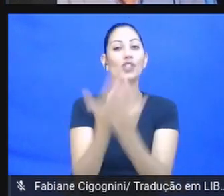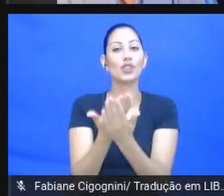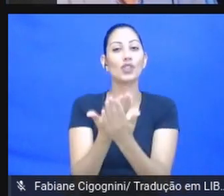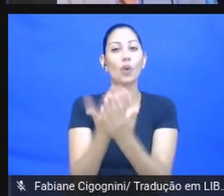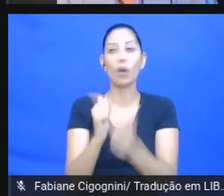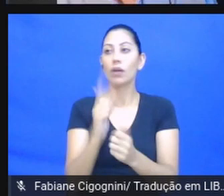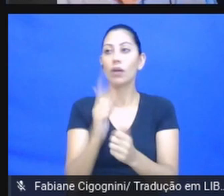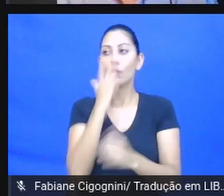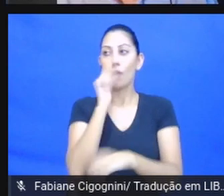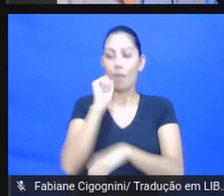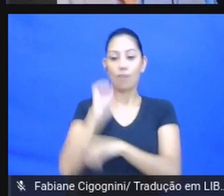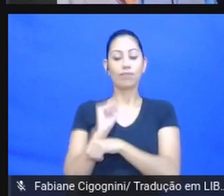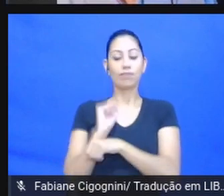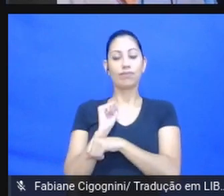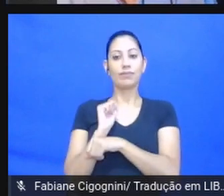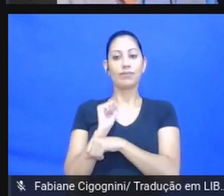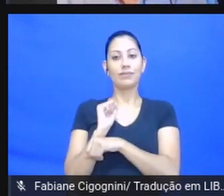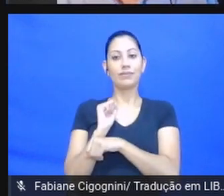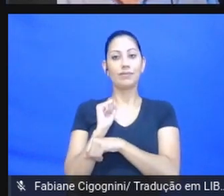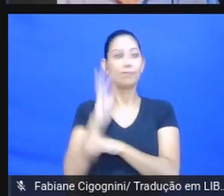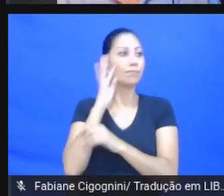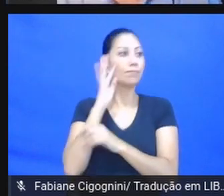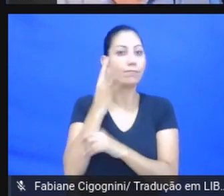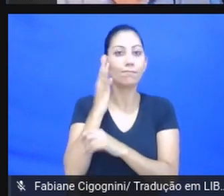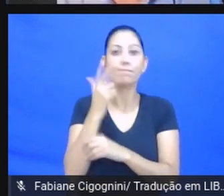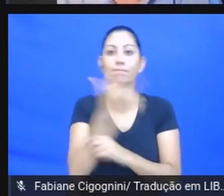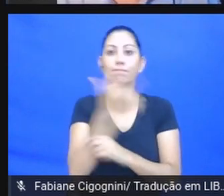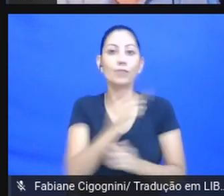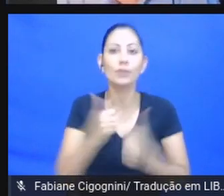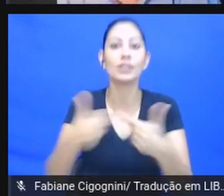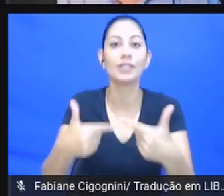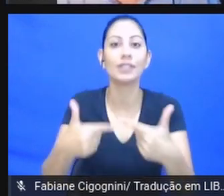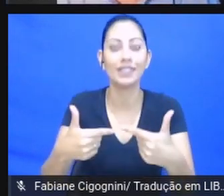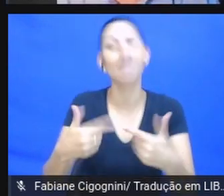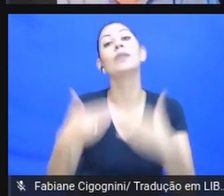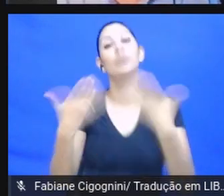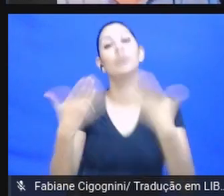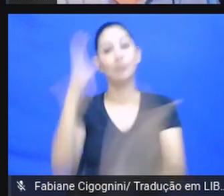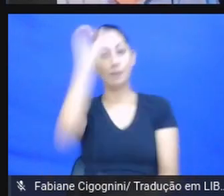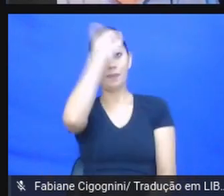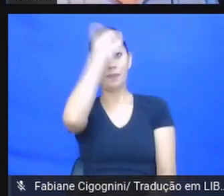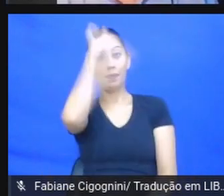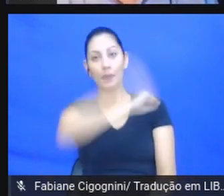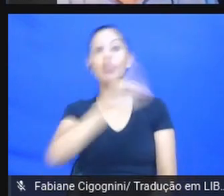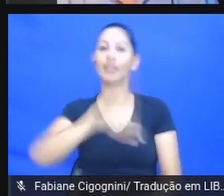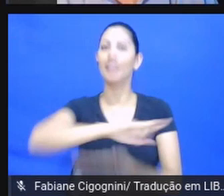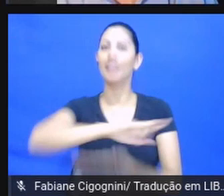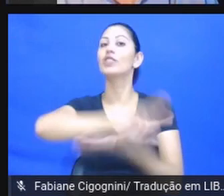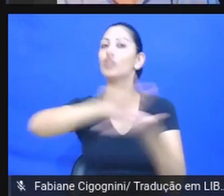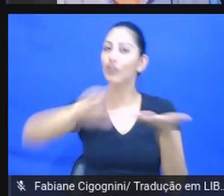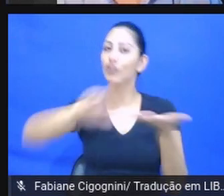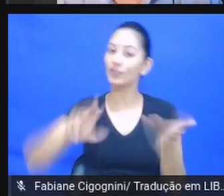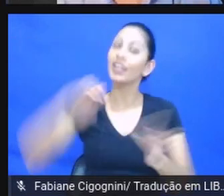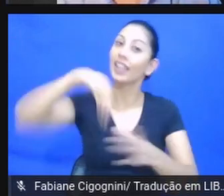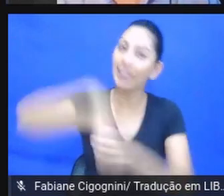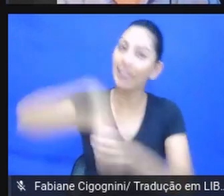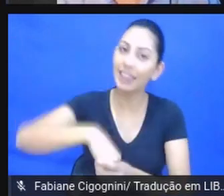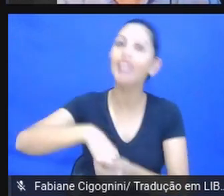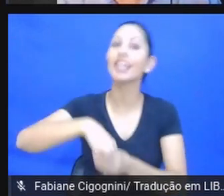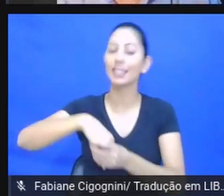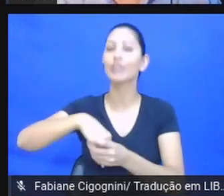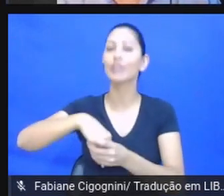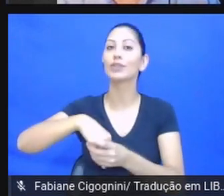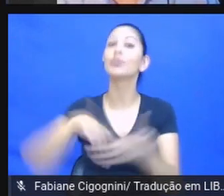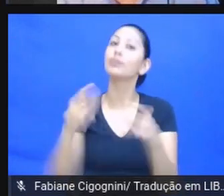esperando. Então nós temos, quando falamos da aprendizagem, são aprendizagens muito diferentes e as consequências, como veremos depois,